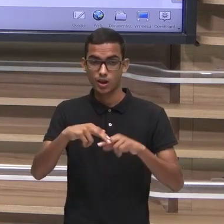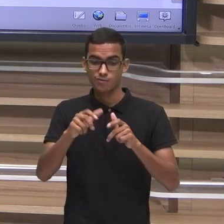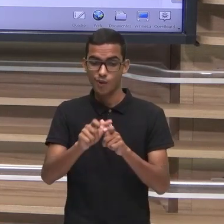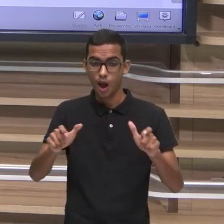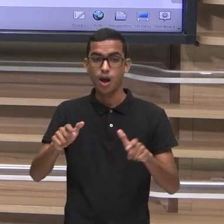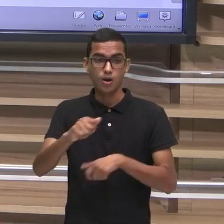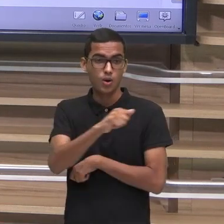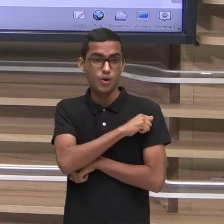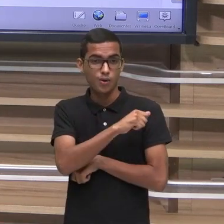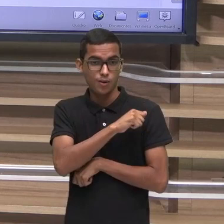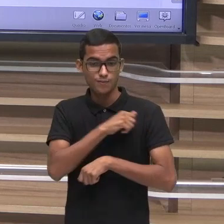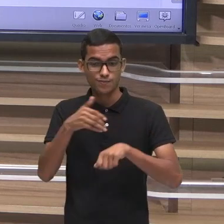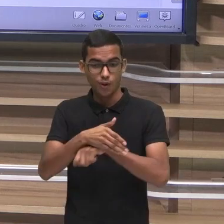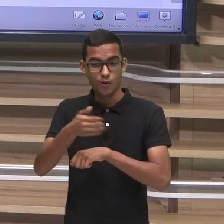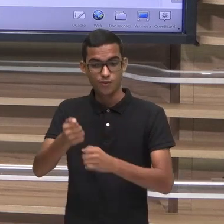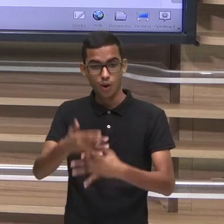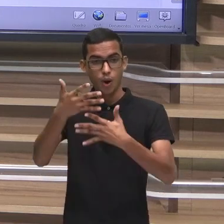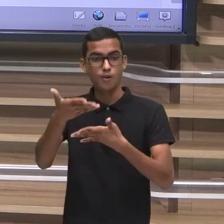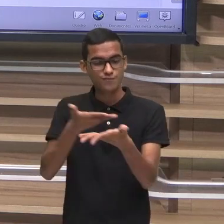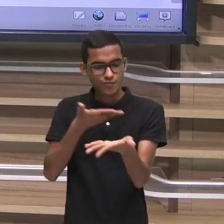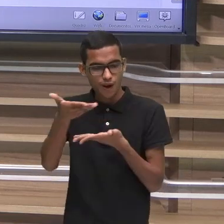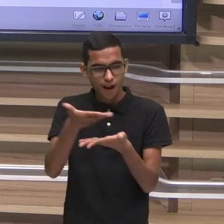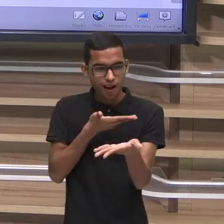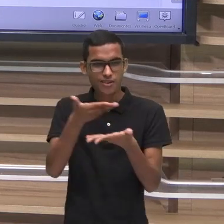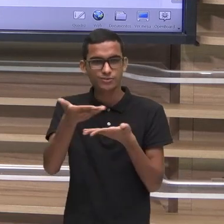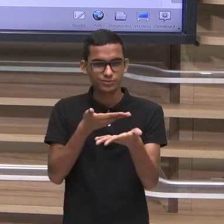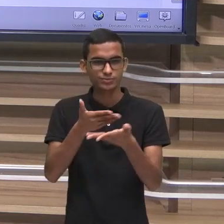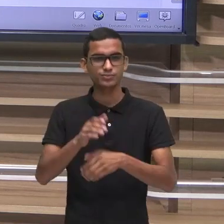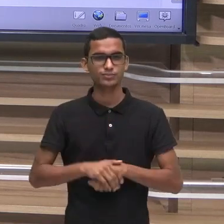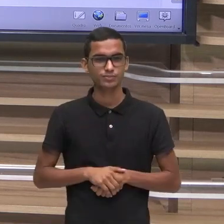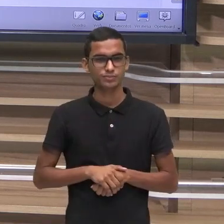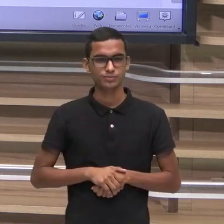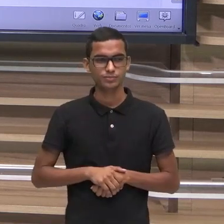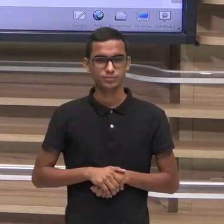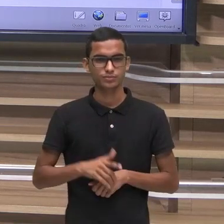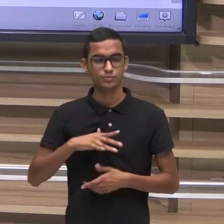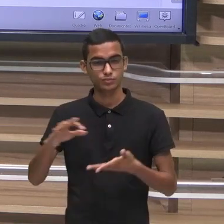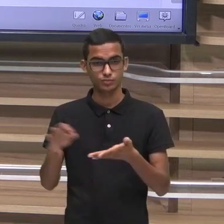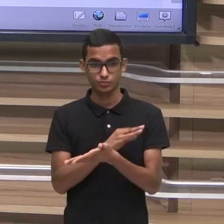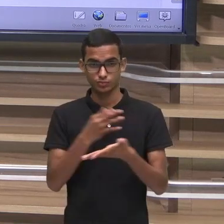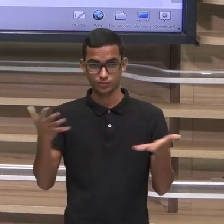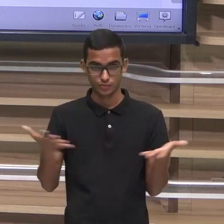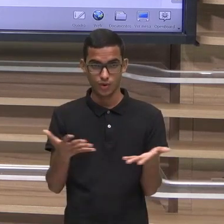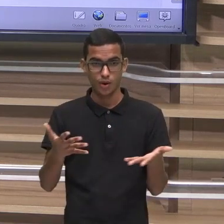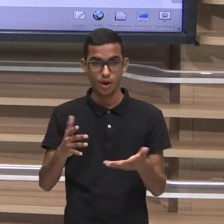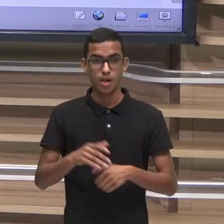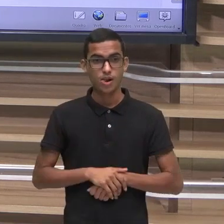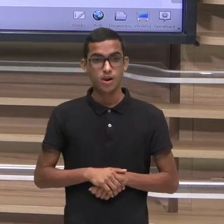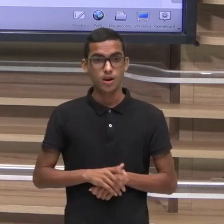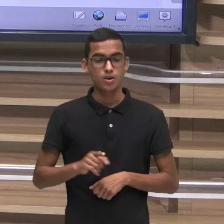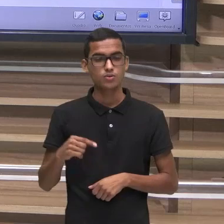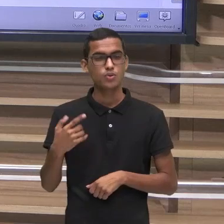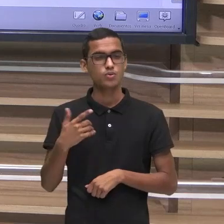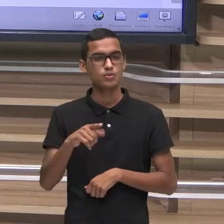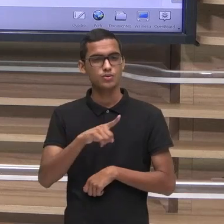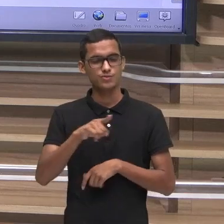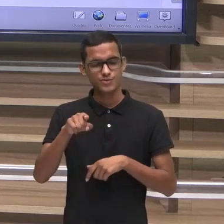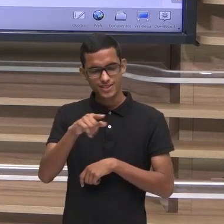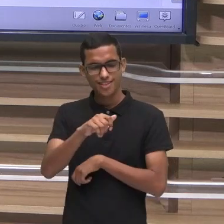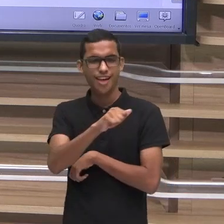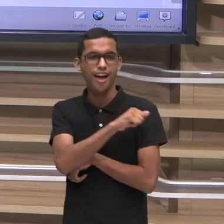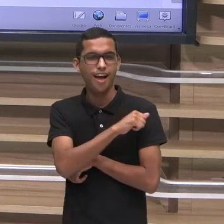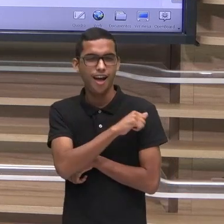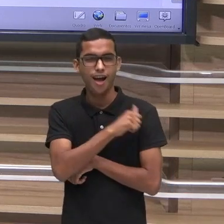agora dessa nossa interatividade, dessa nossa correção, são as nossas queridas